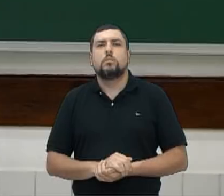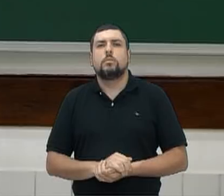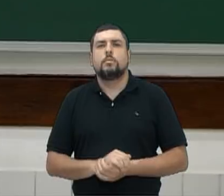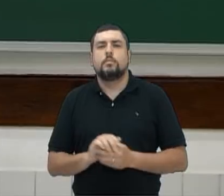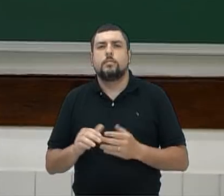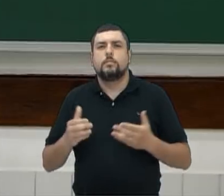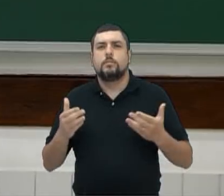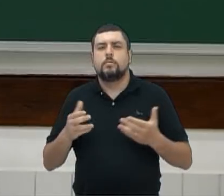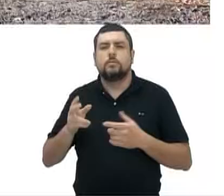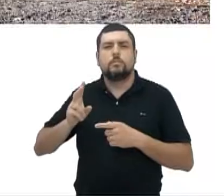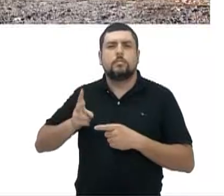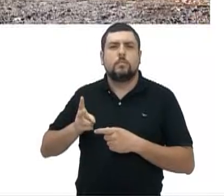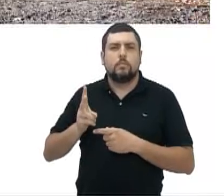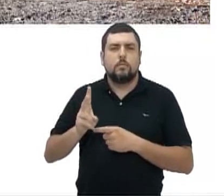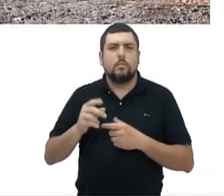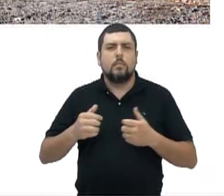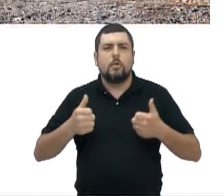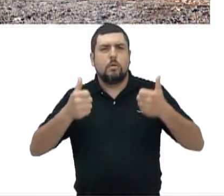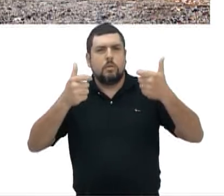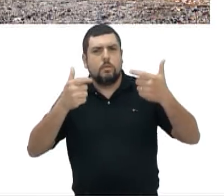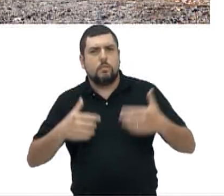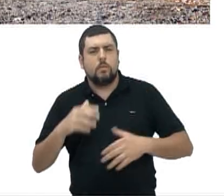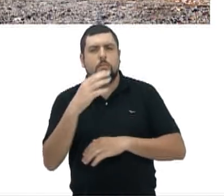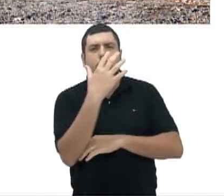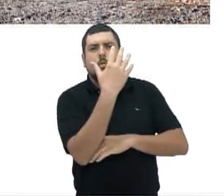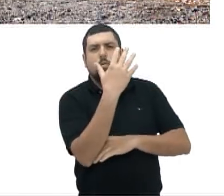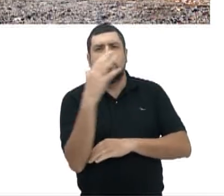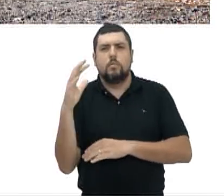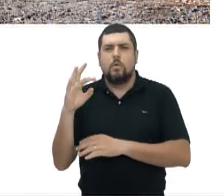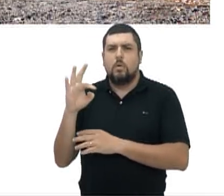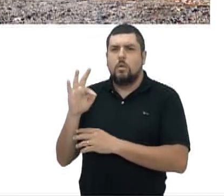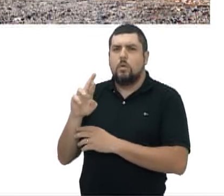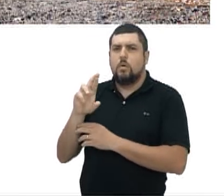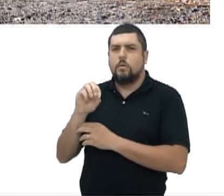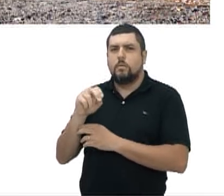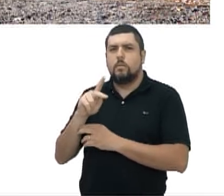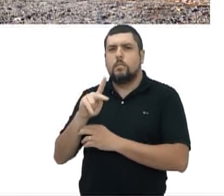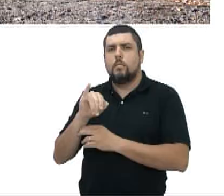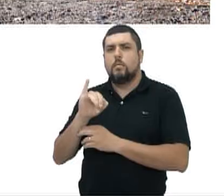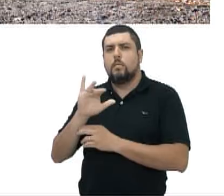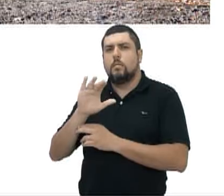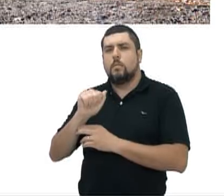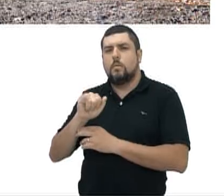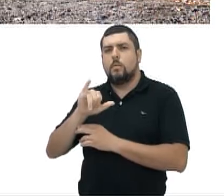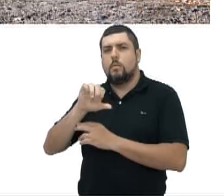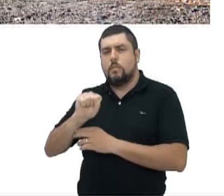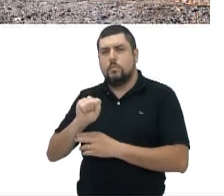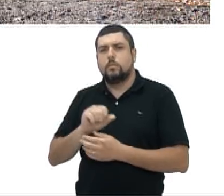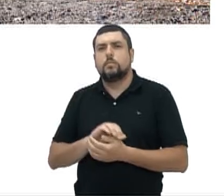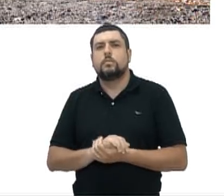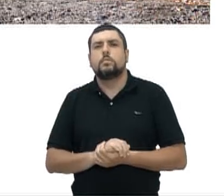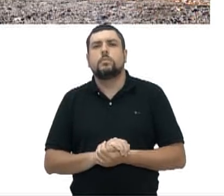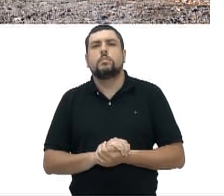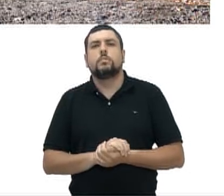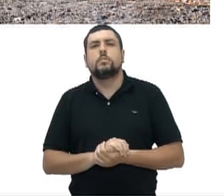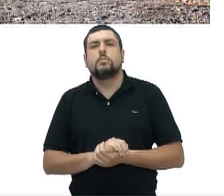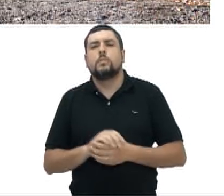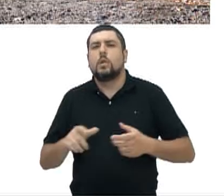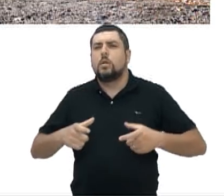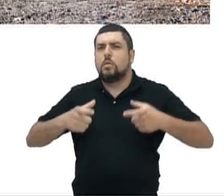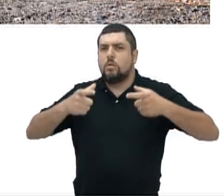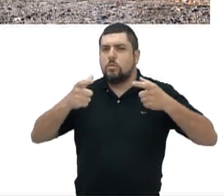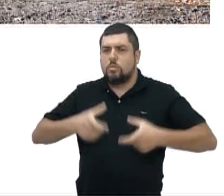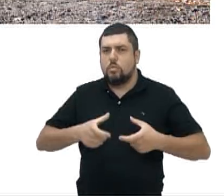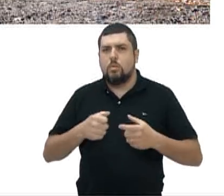continuidade à nossa aula falando das florestas tropicais. Florestas tropicais são aquelas localizadas principalmente nas